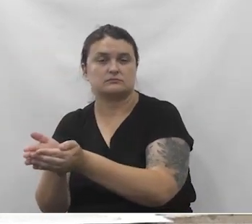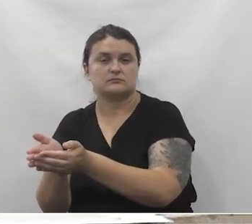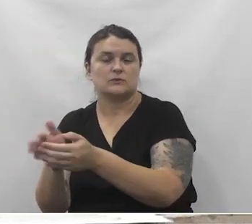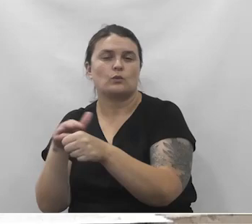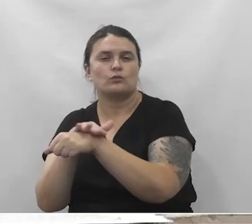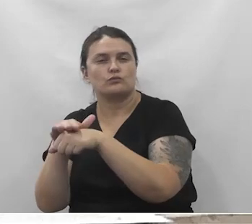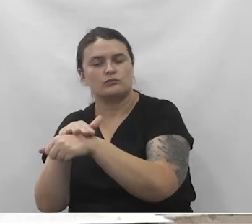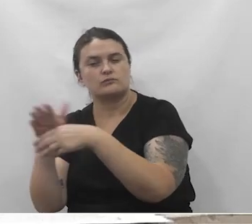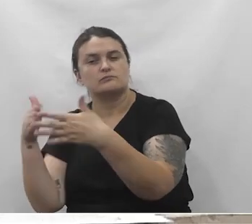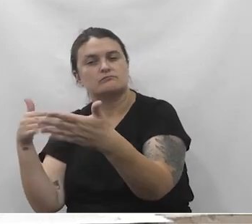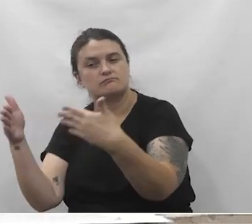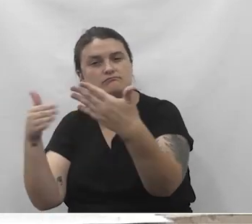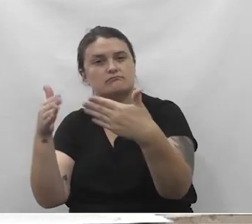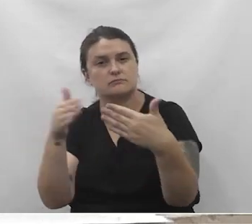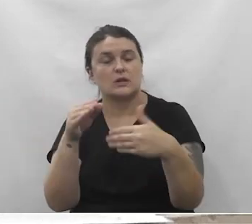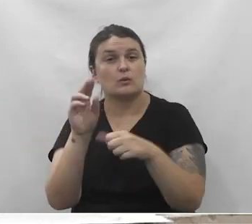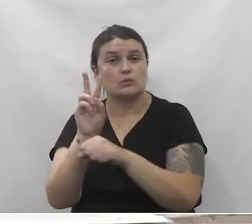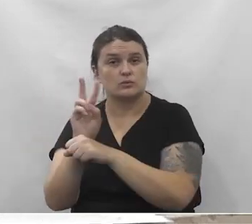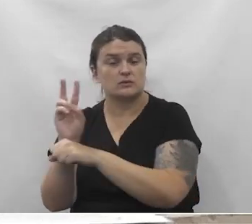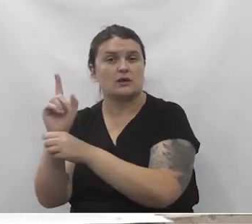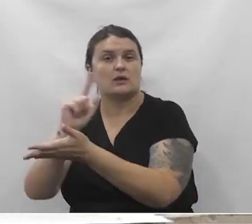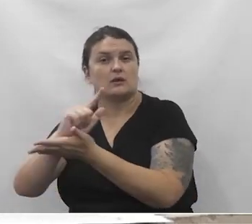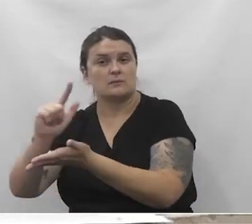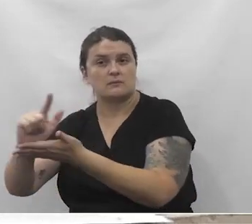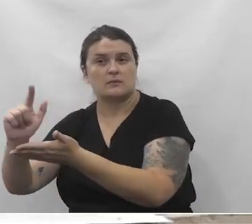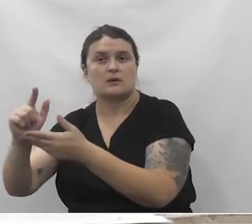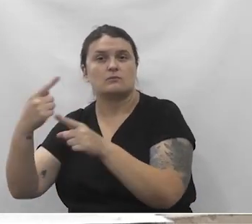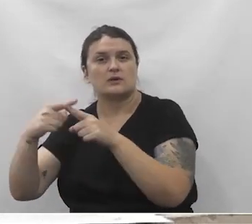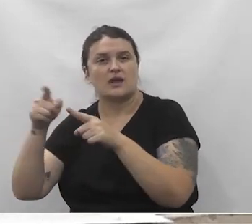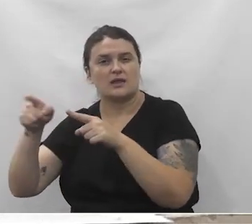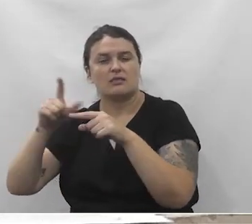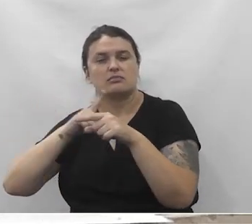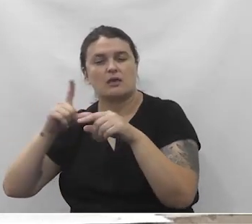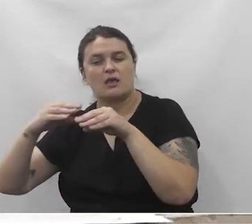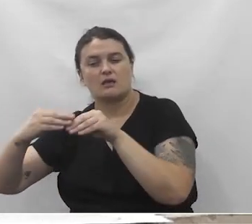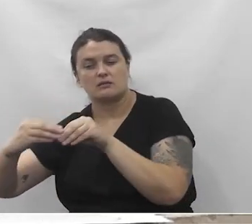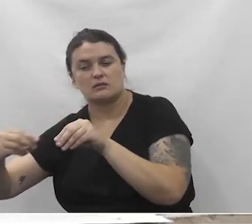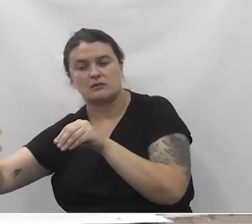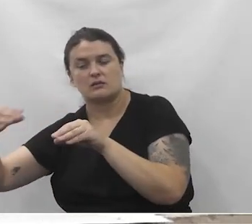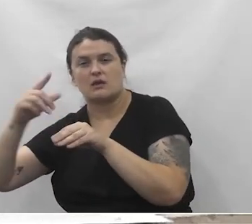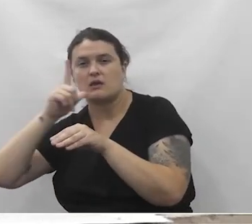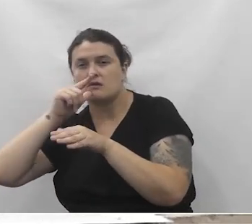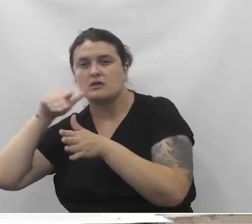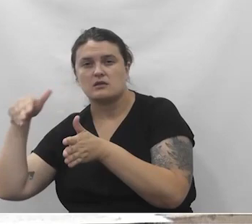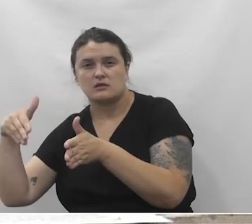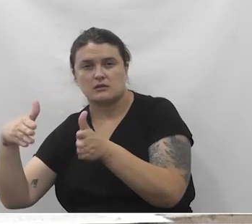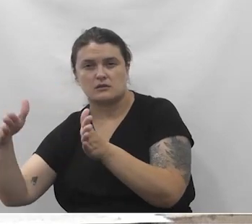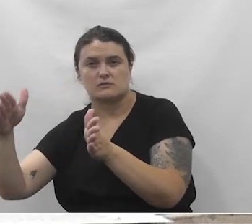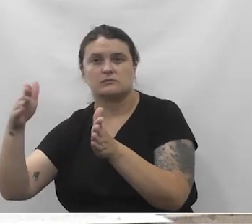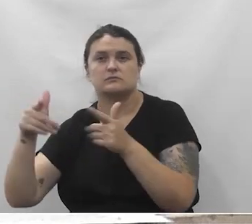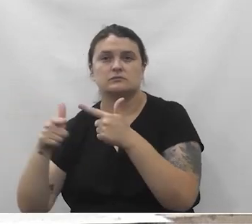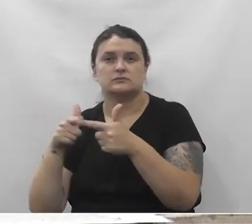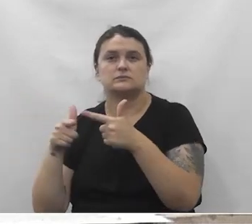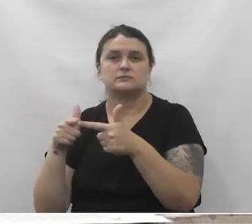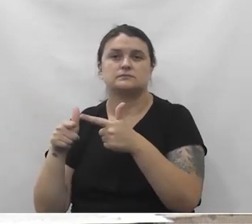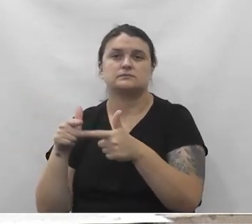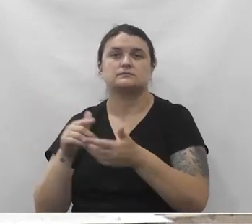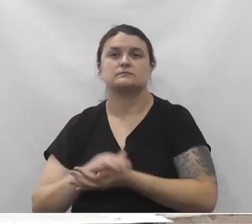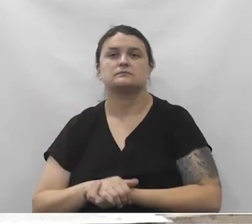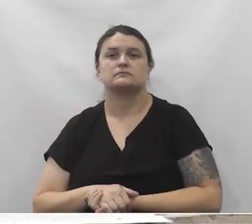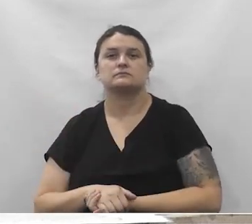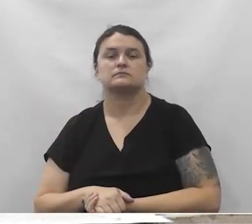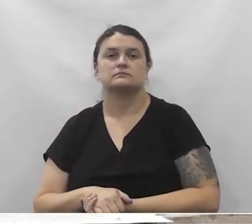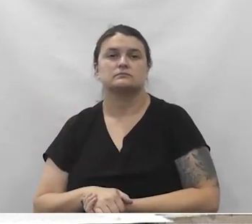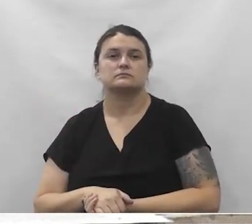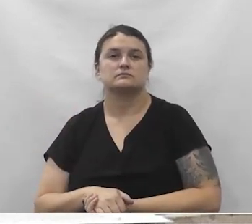gente se conversou a respeito né a erosão ali por parte do Rio tá comprometendo um pouco ali da